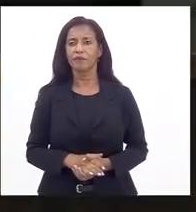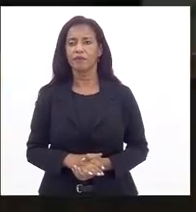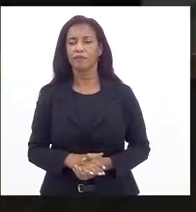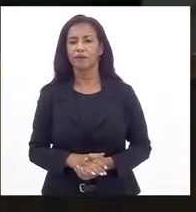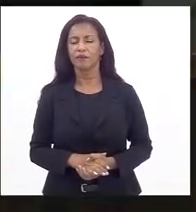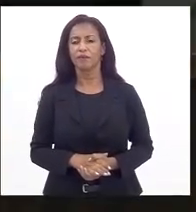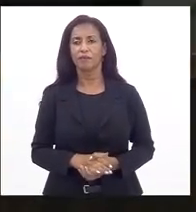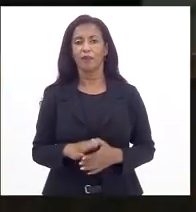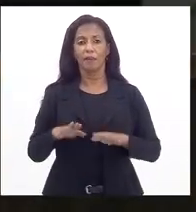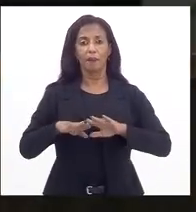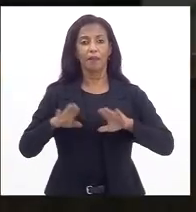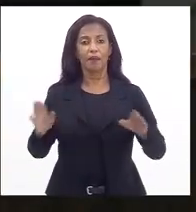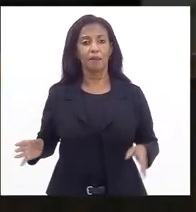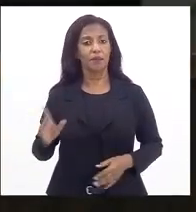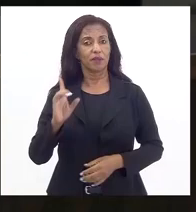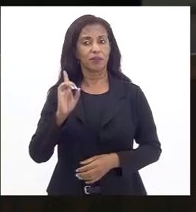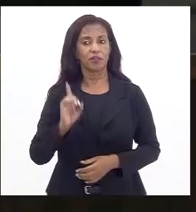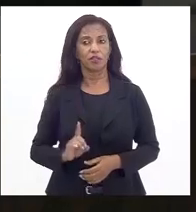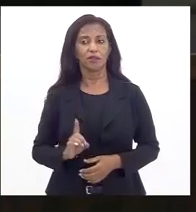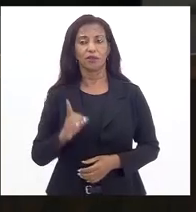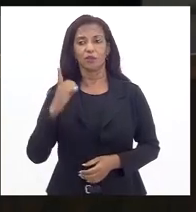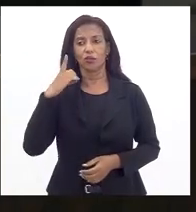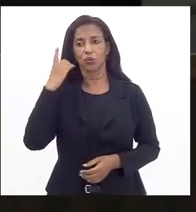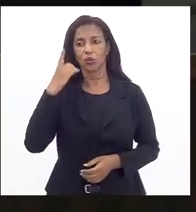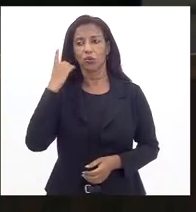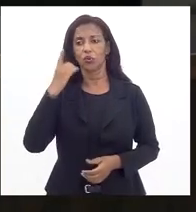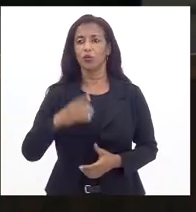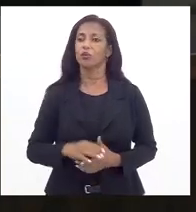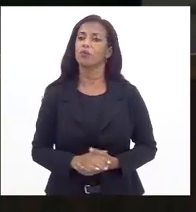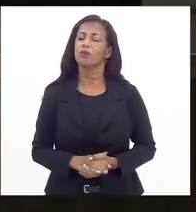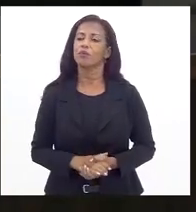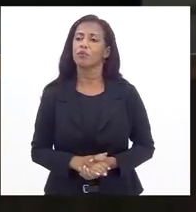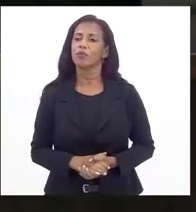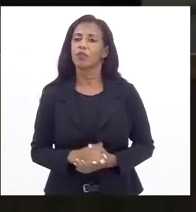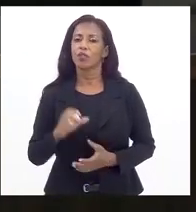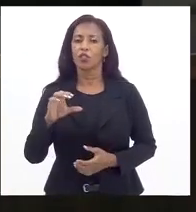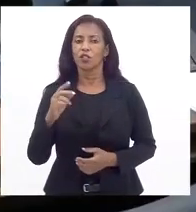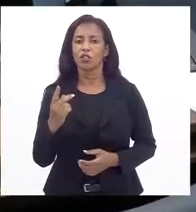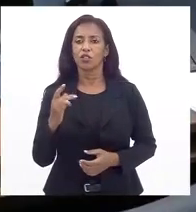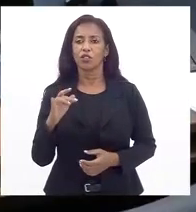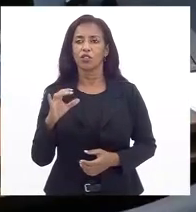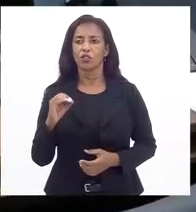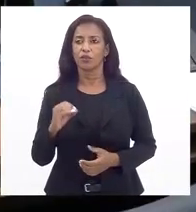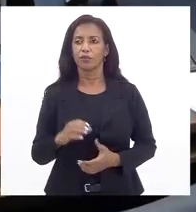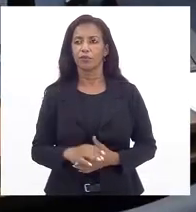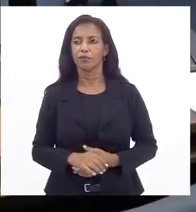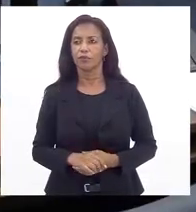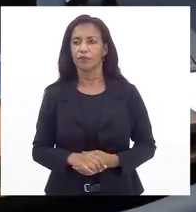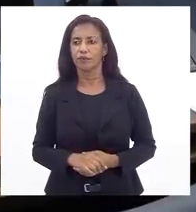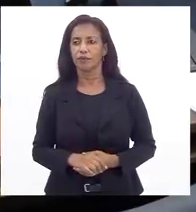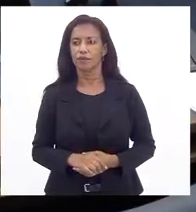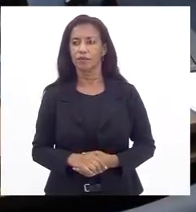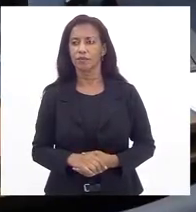e pela mesa diretora Deputado Chico Machado a